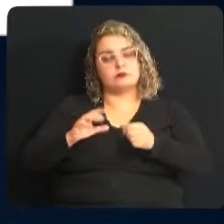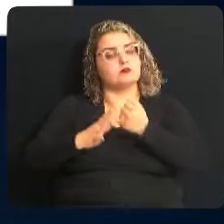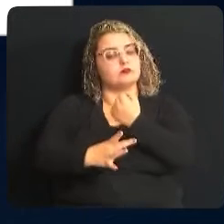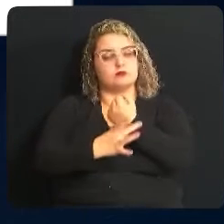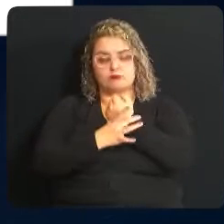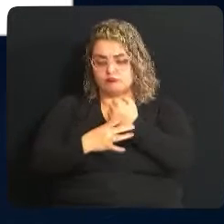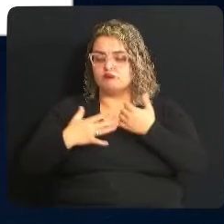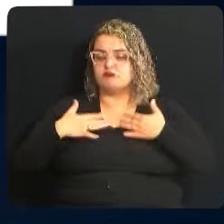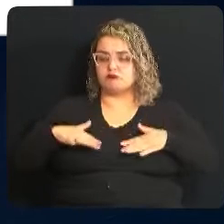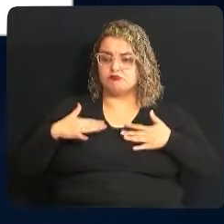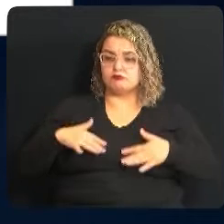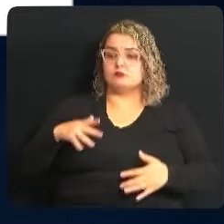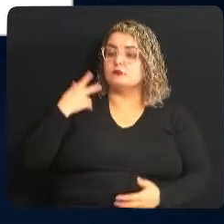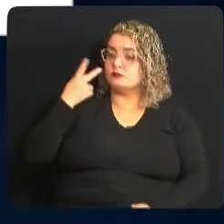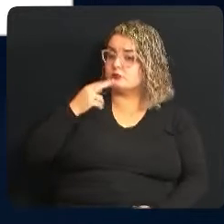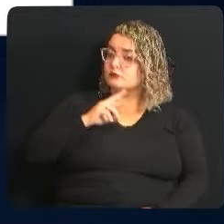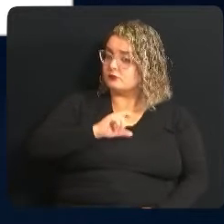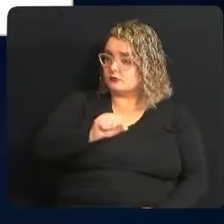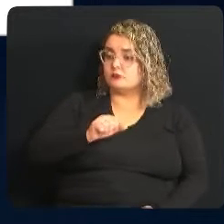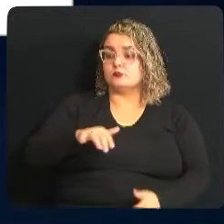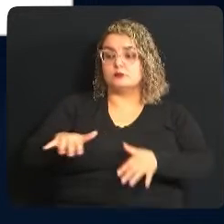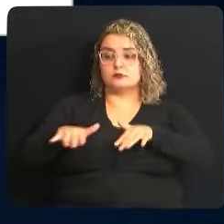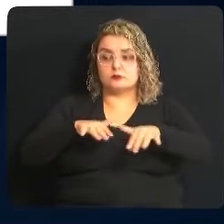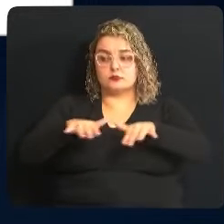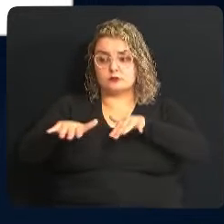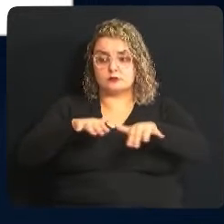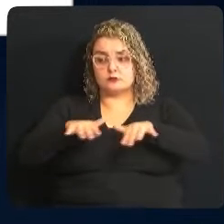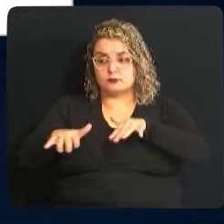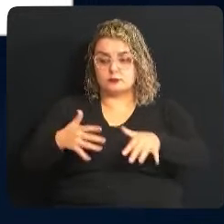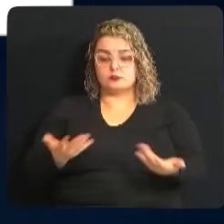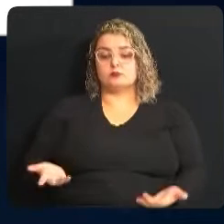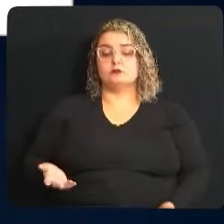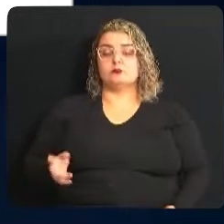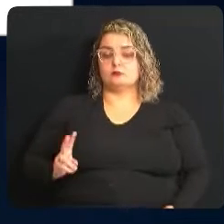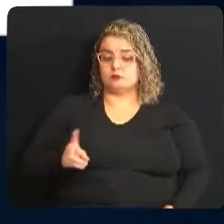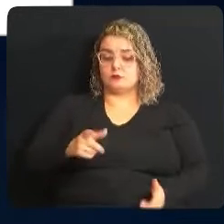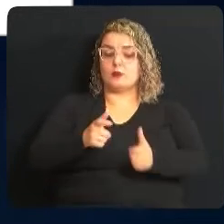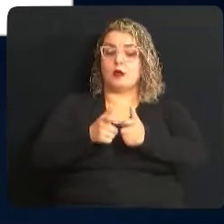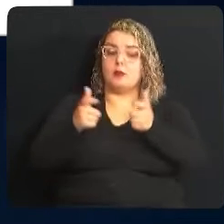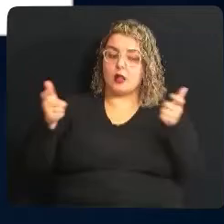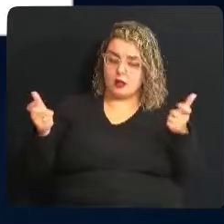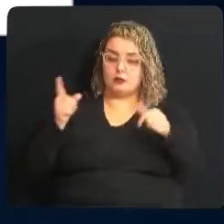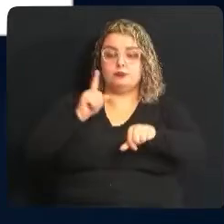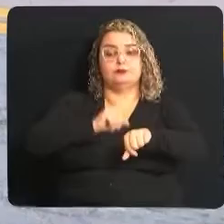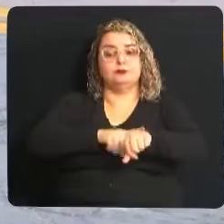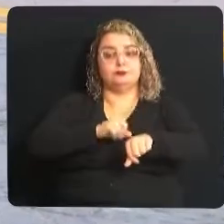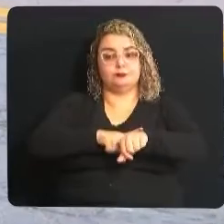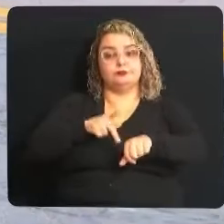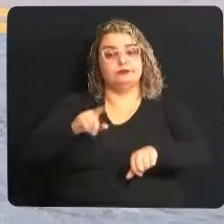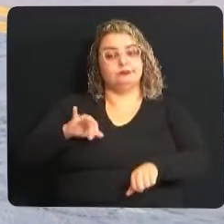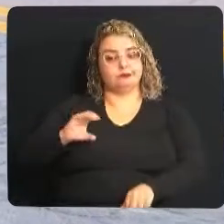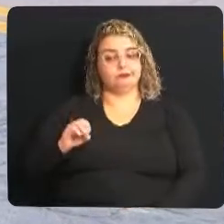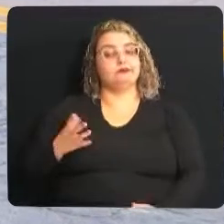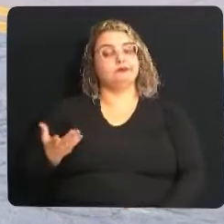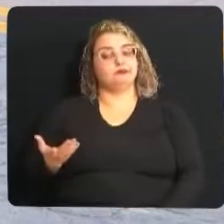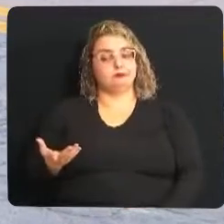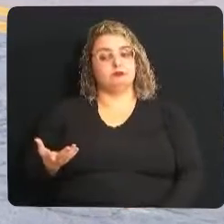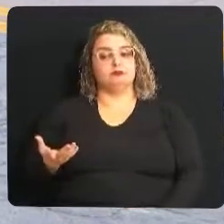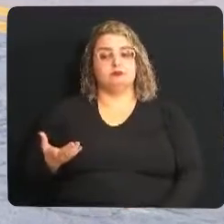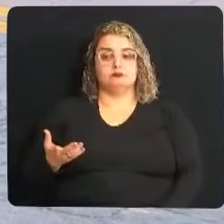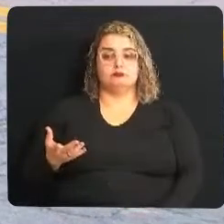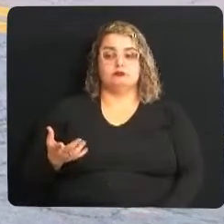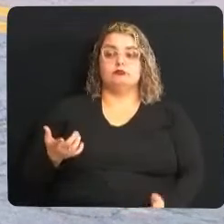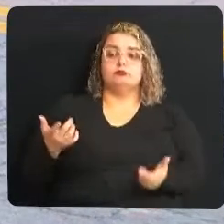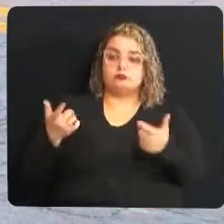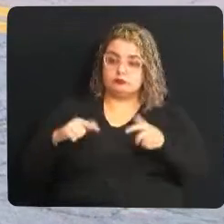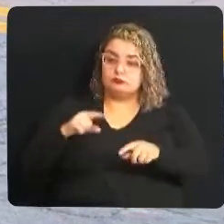tranquilidade. Segundo Rossini, a grande movimentação de veículos é principalmente em horários de pico. Na verdade, virou um ponto